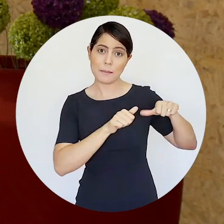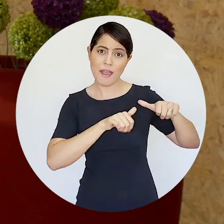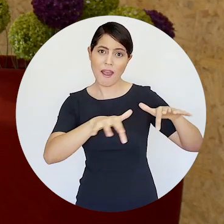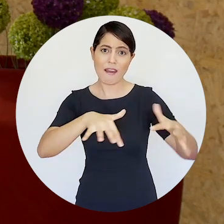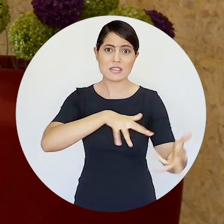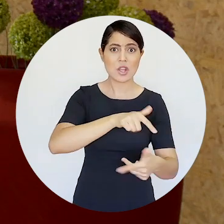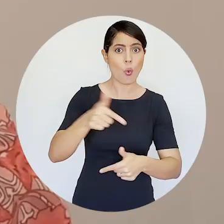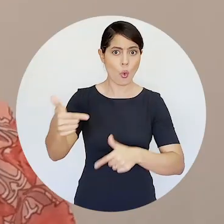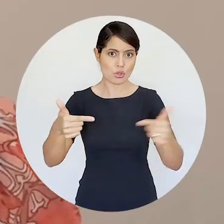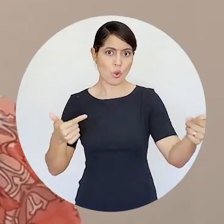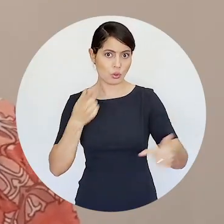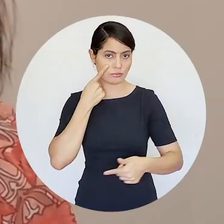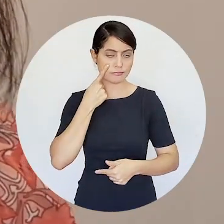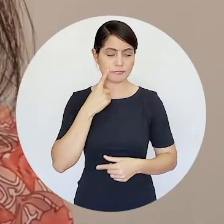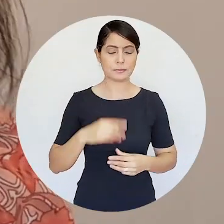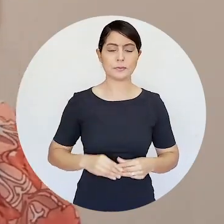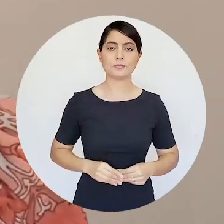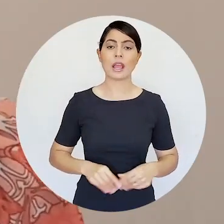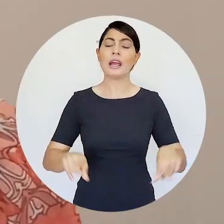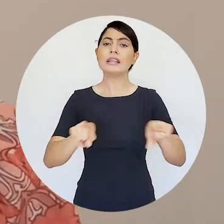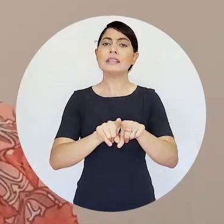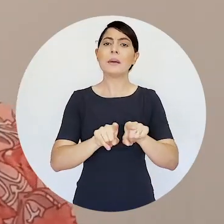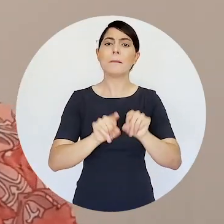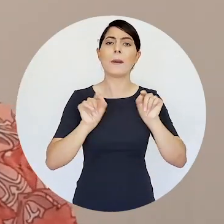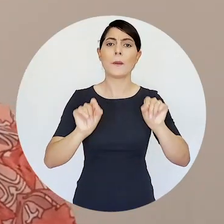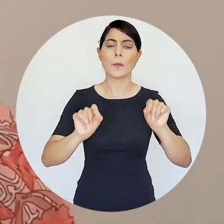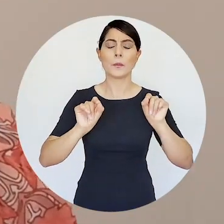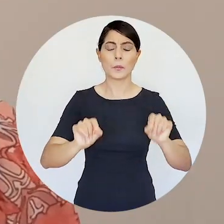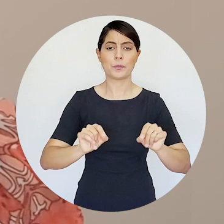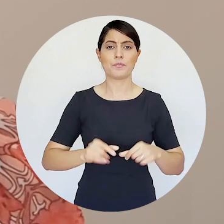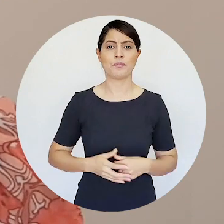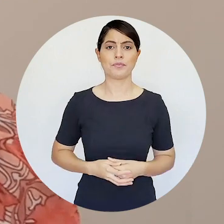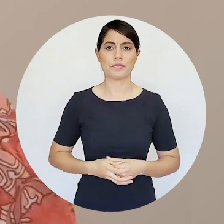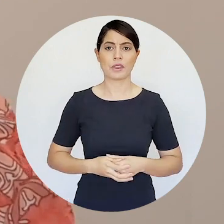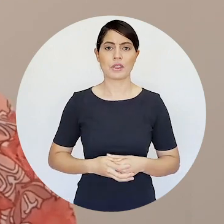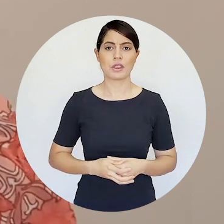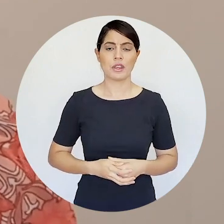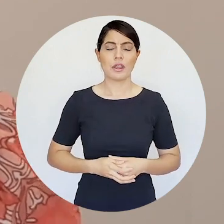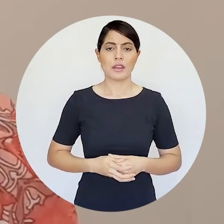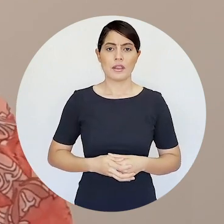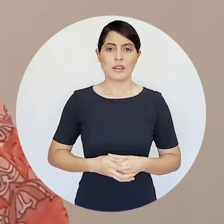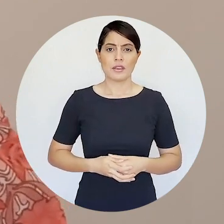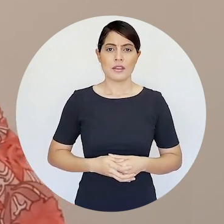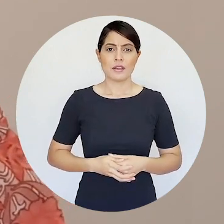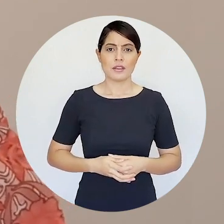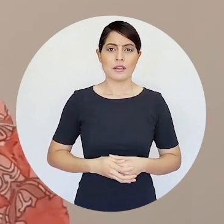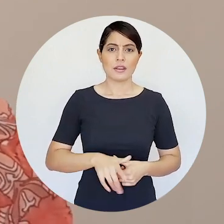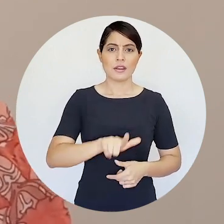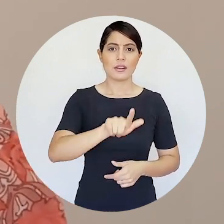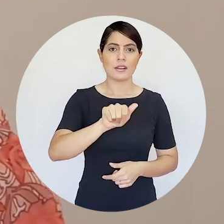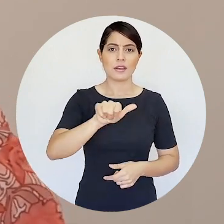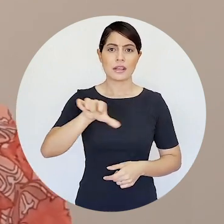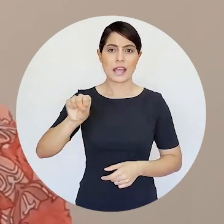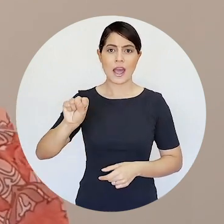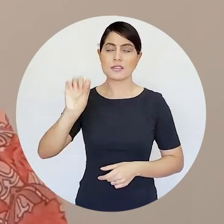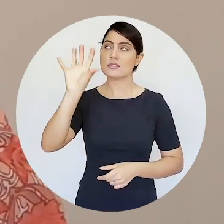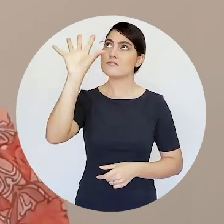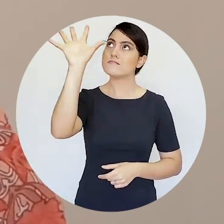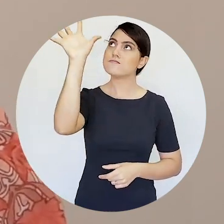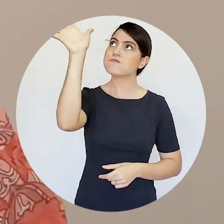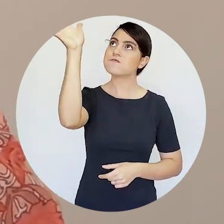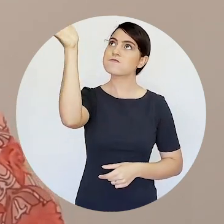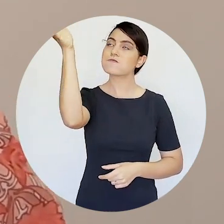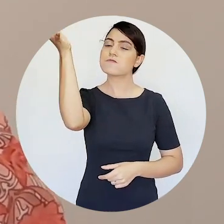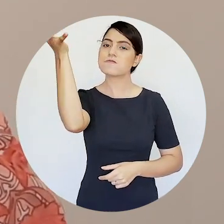meio ambiente. Por outro lado, nós já vimos a redução da emissão dos gases